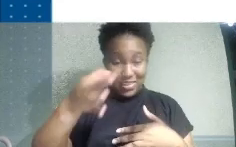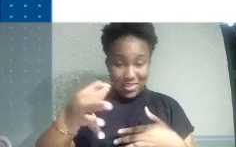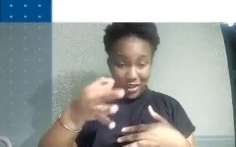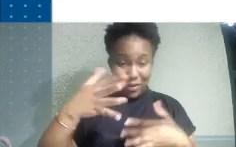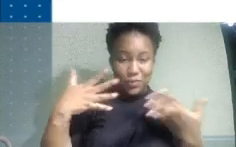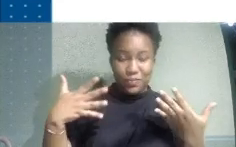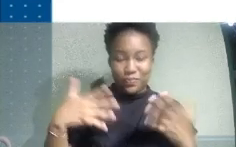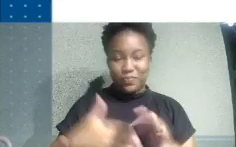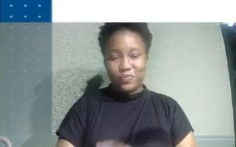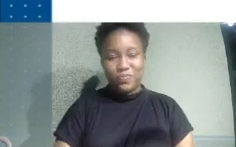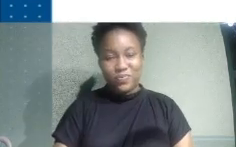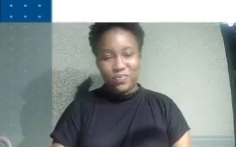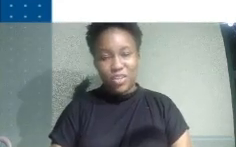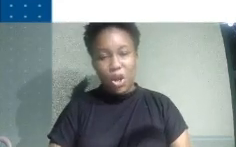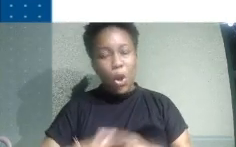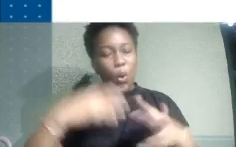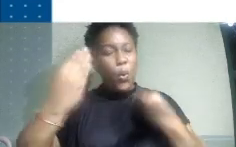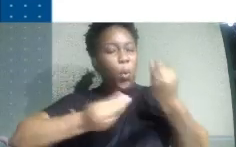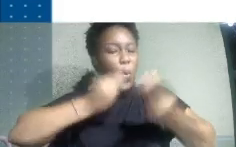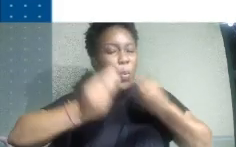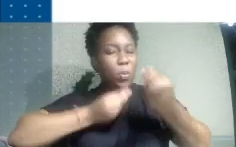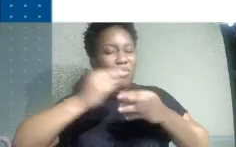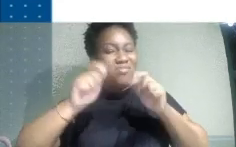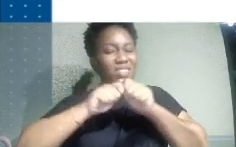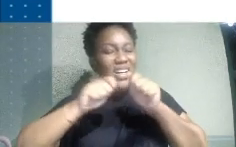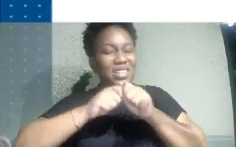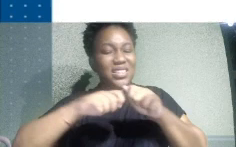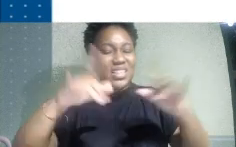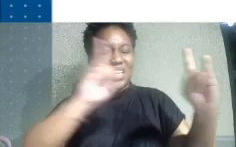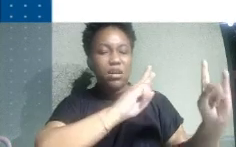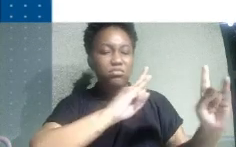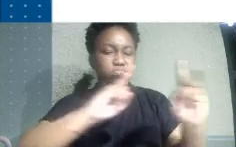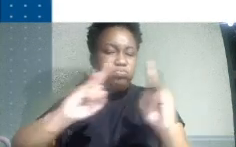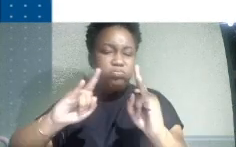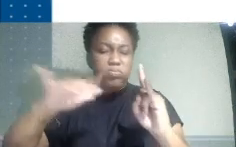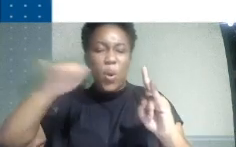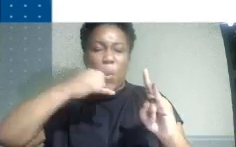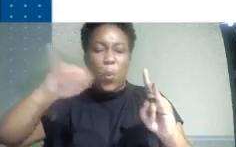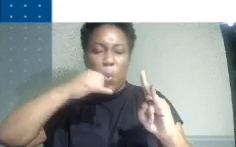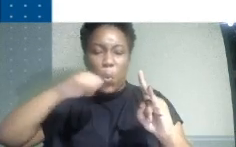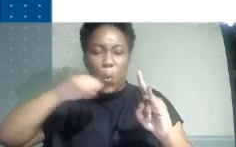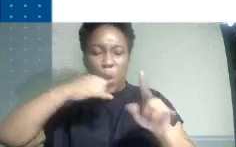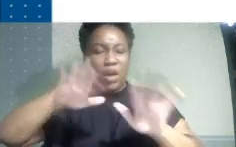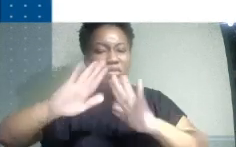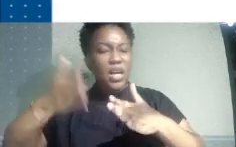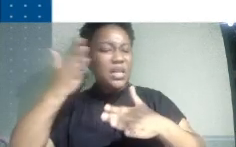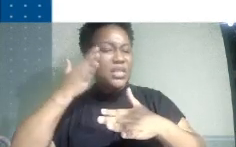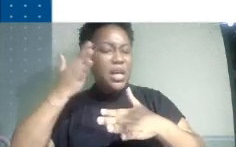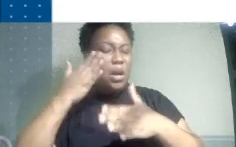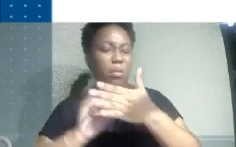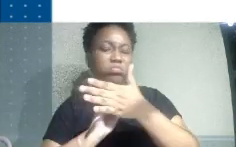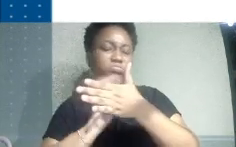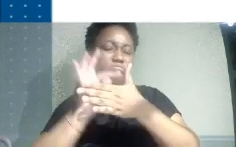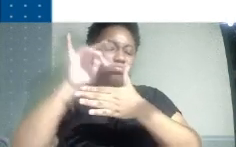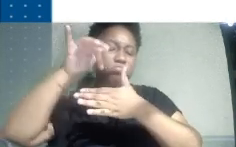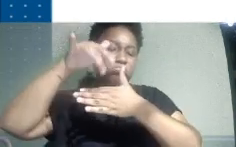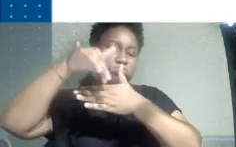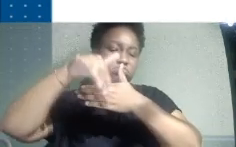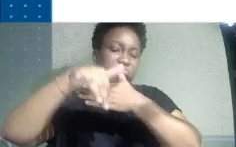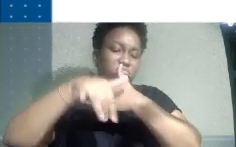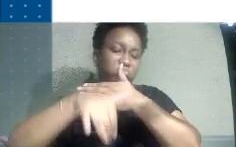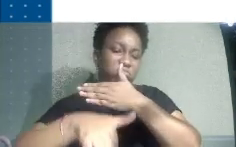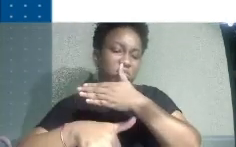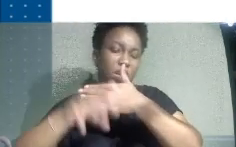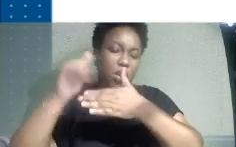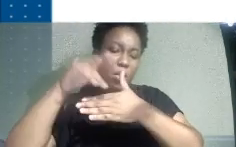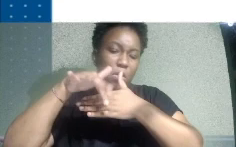Como que é feita a instalação elétrica? Então a gente sabe que a energia é produzida lá na usina, ela passa por uma grande gama aí